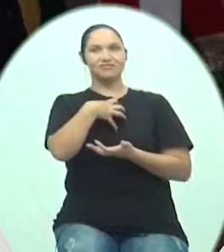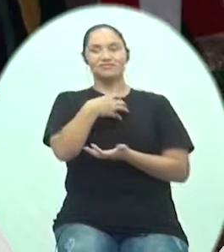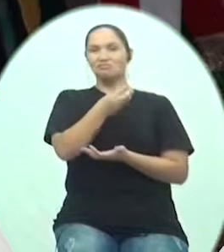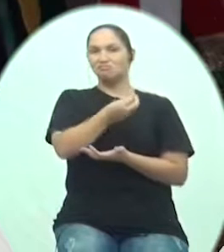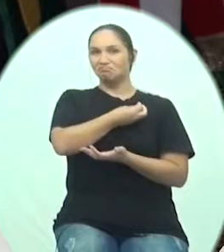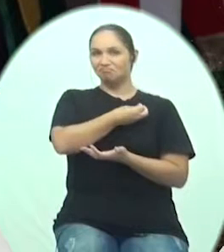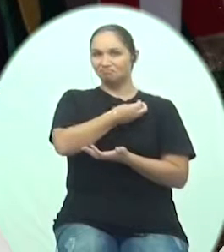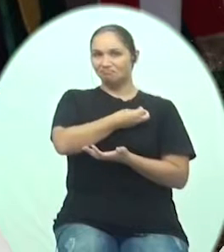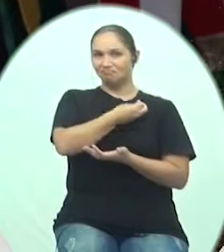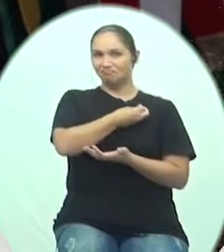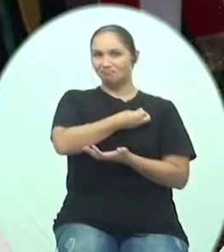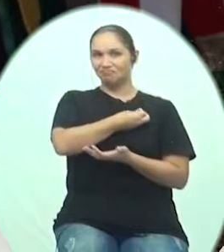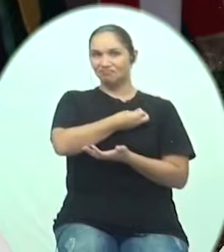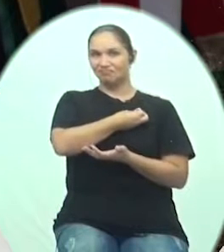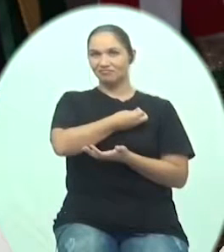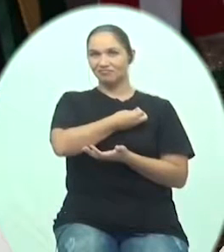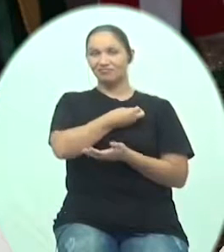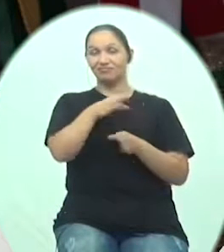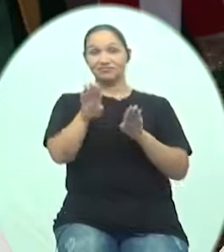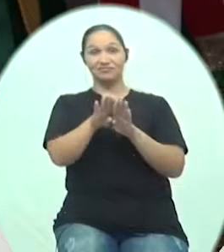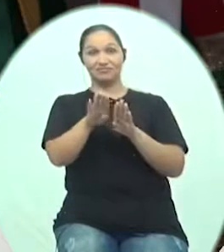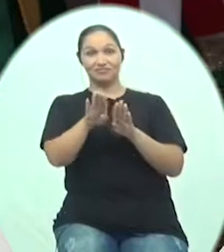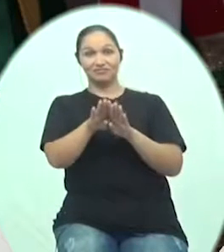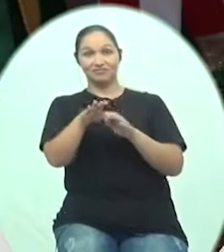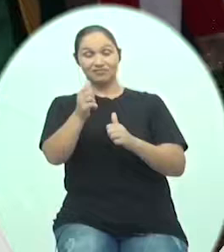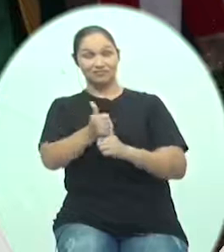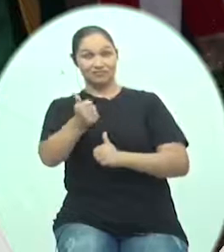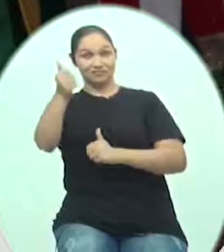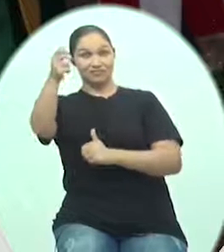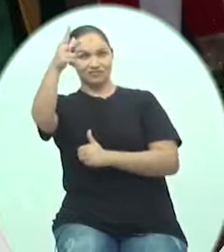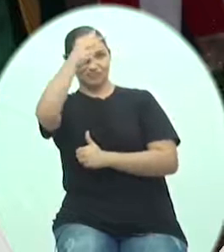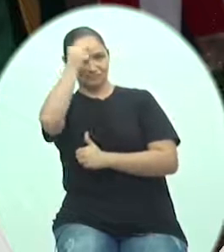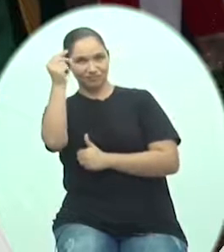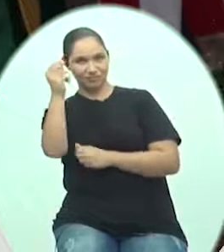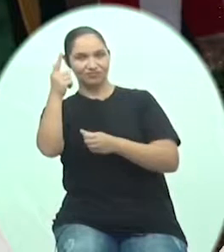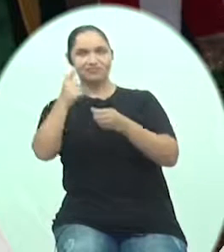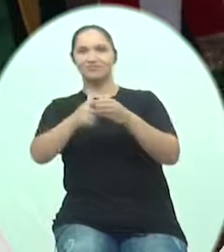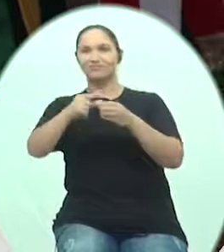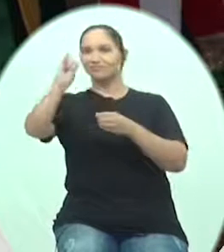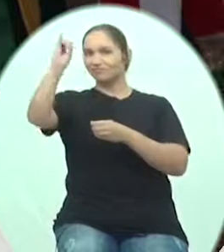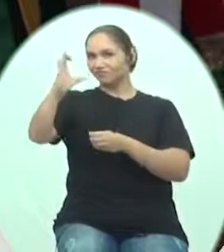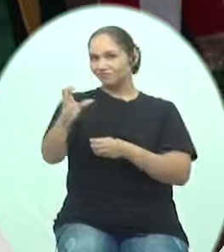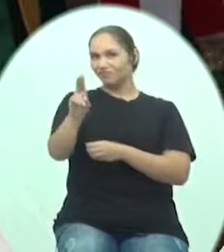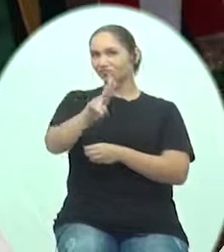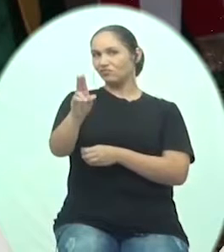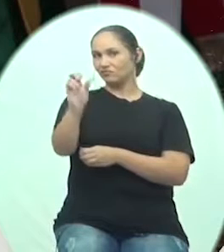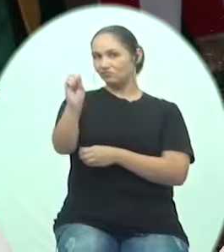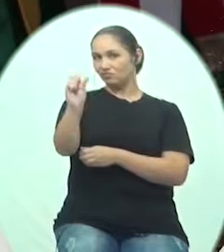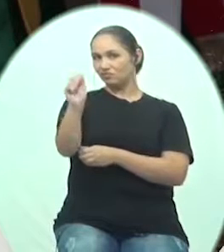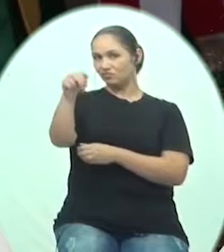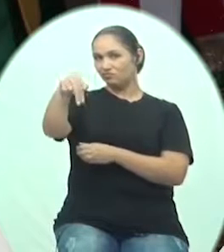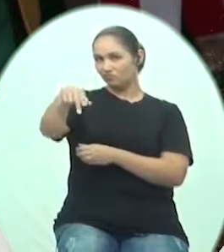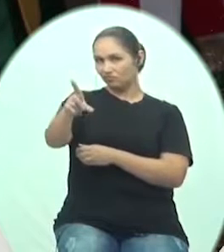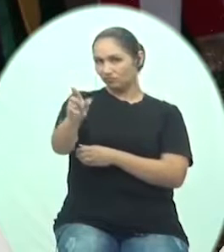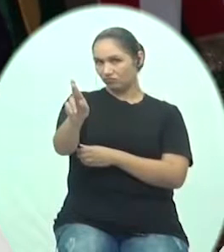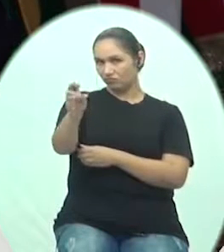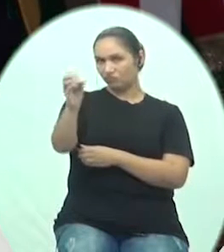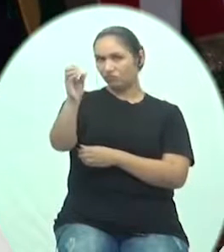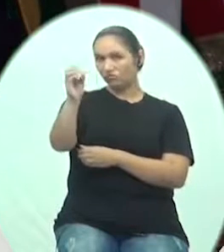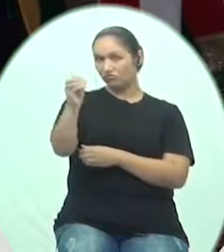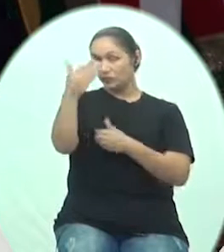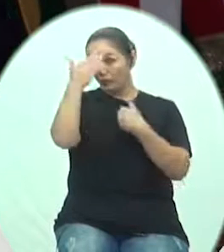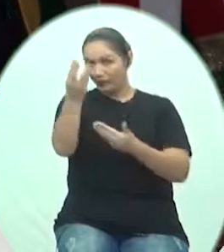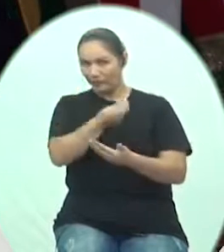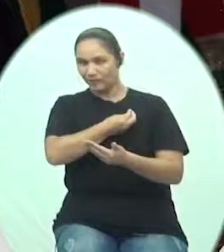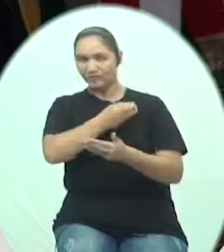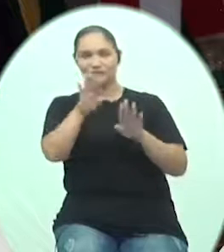nessa noite vice-prefeito de Sara Sandro Serafim Muito obrigado pela presença seu Zefiro a